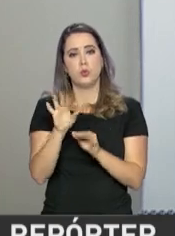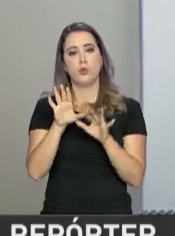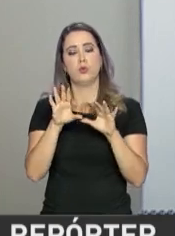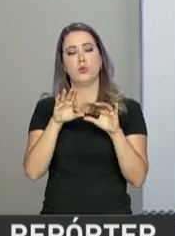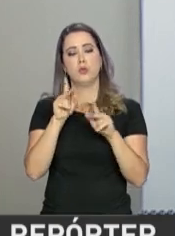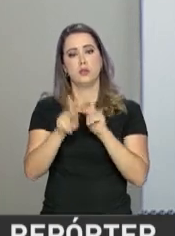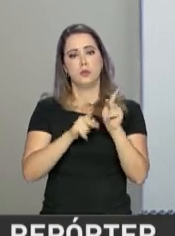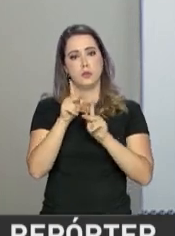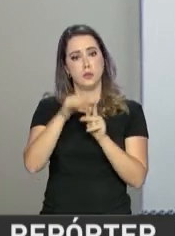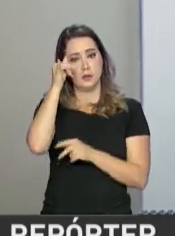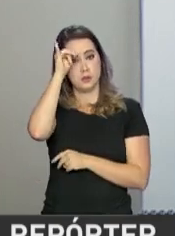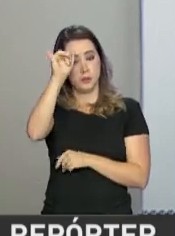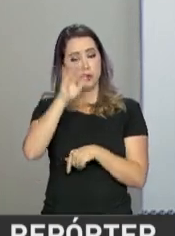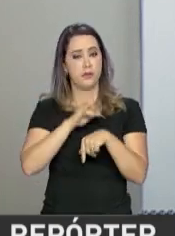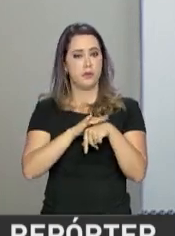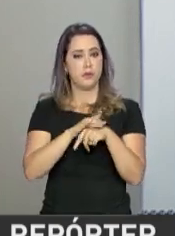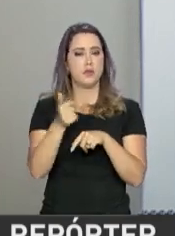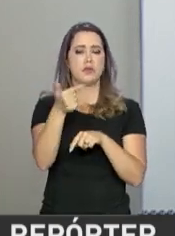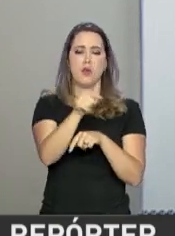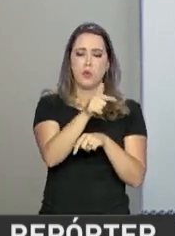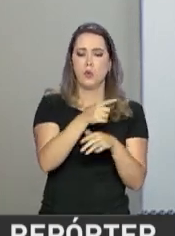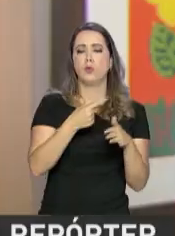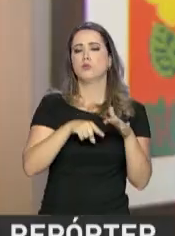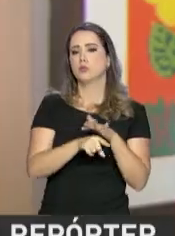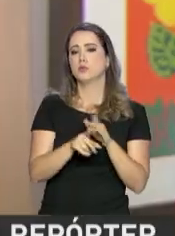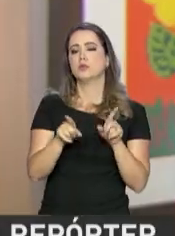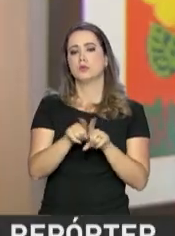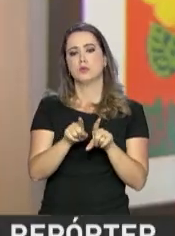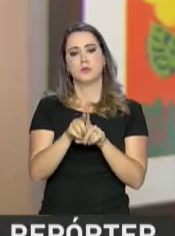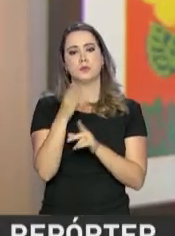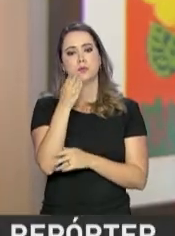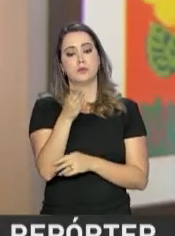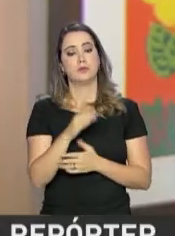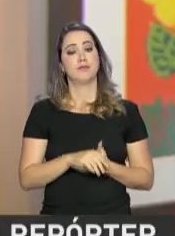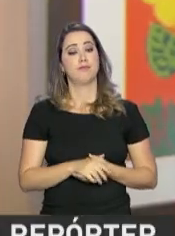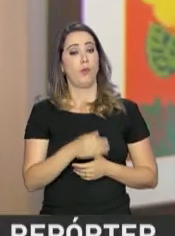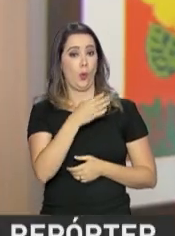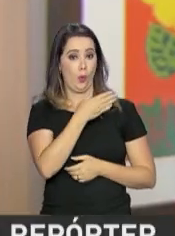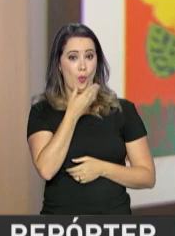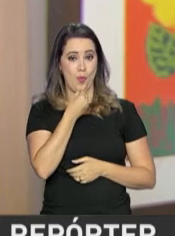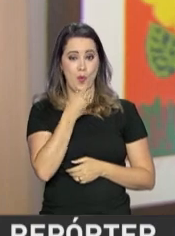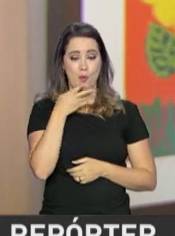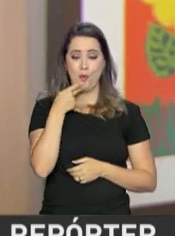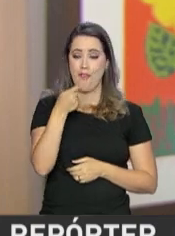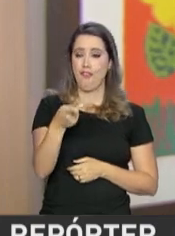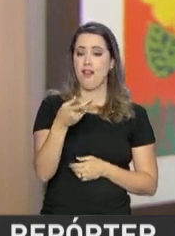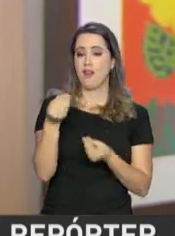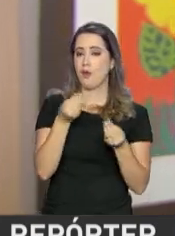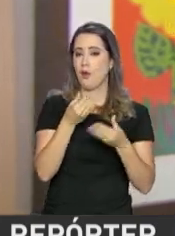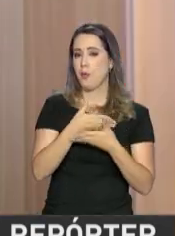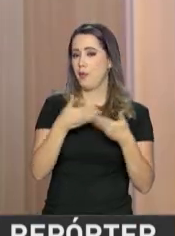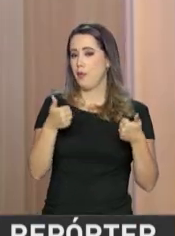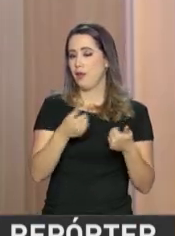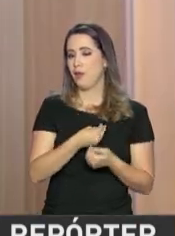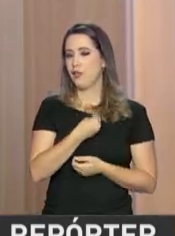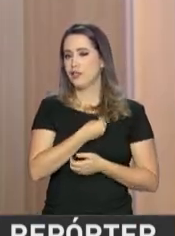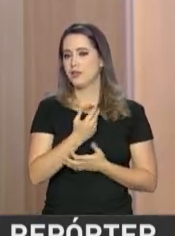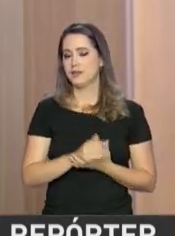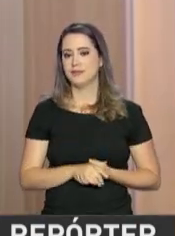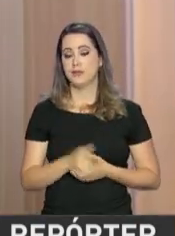para diabetes e outras doenças crônicas também e o seu josé da receita para uma vida melhor o